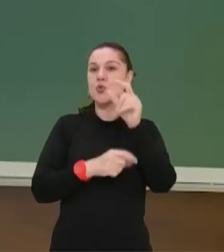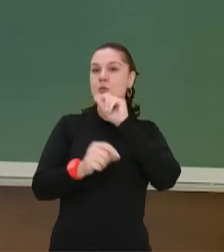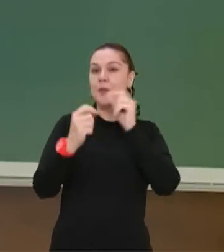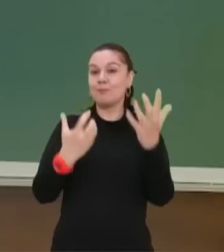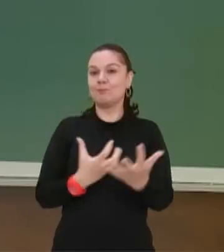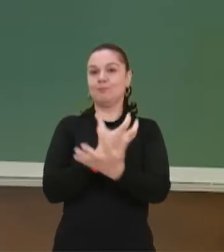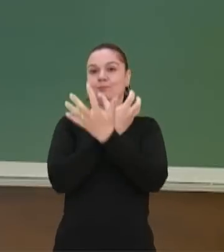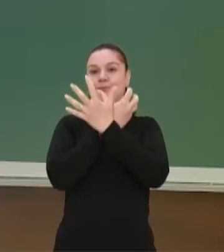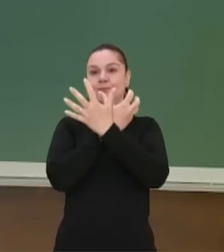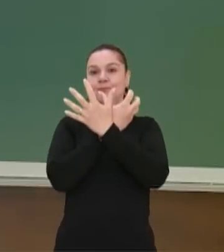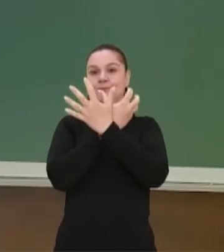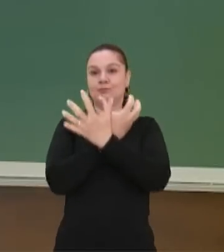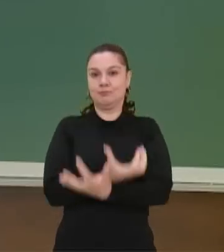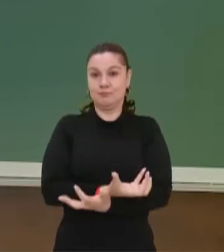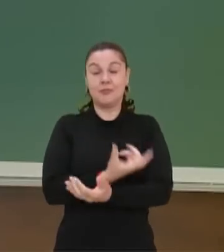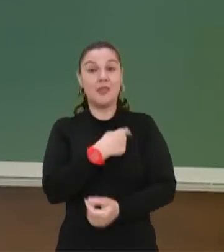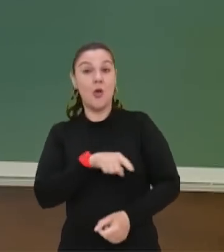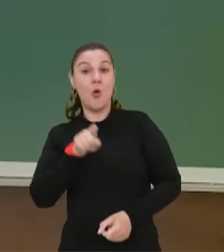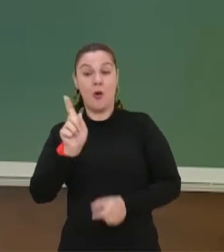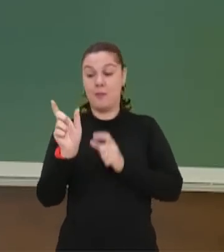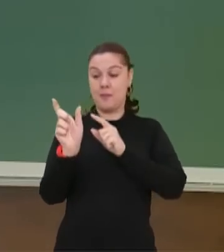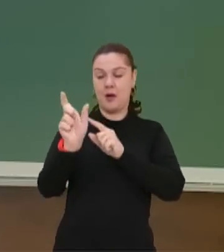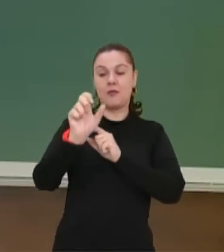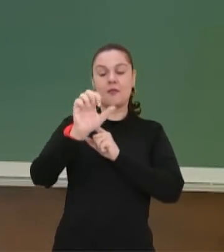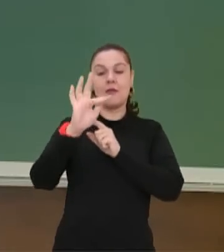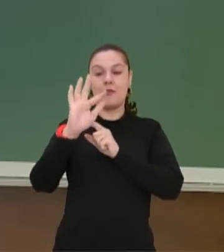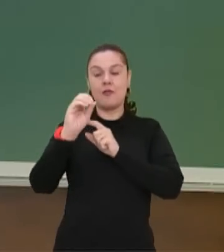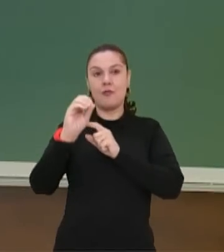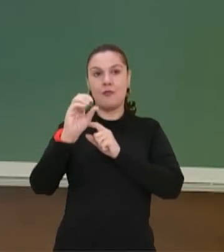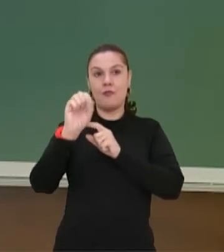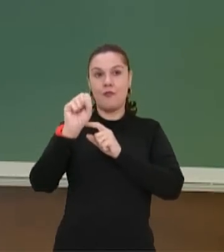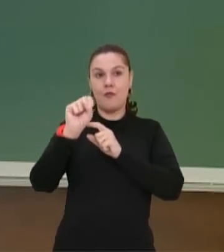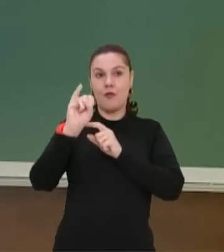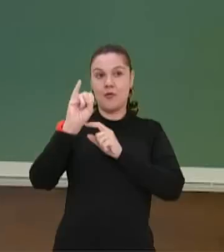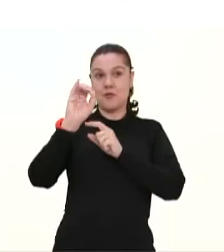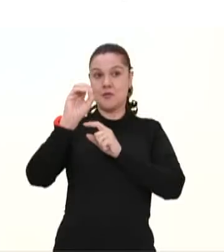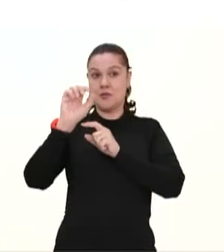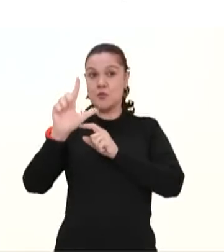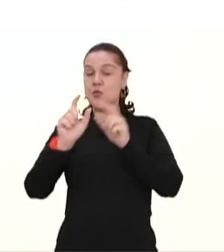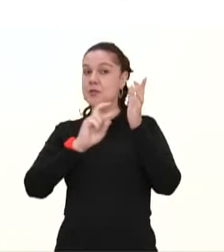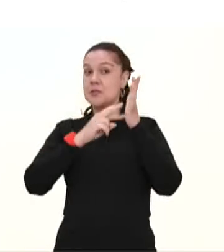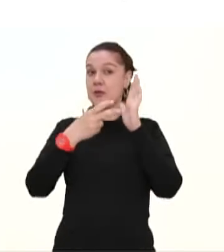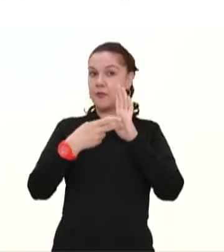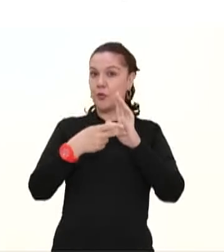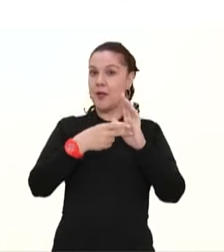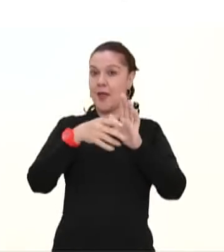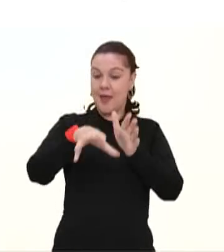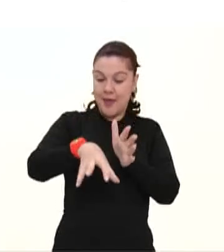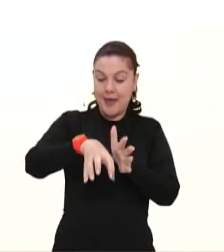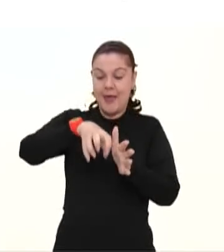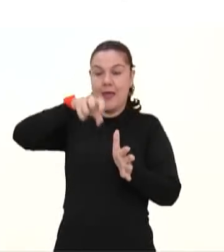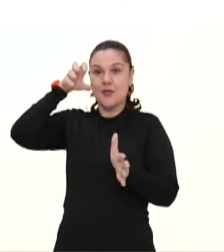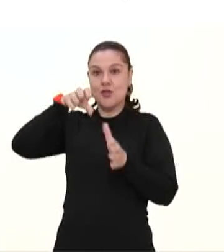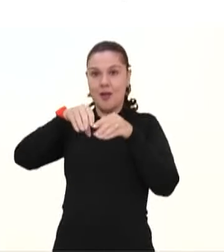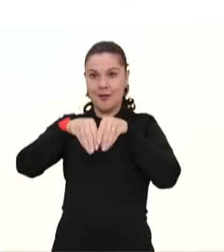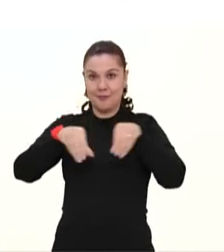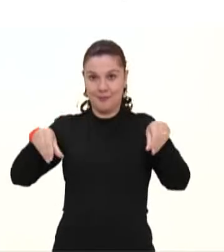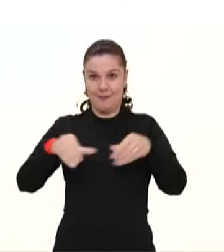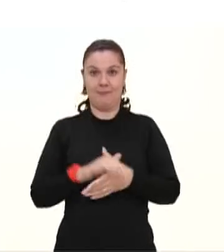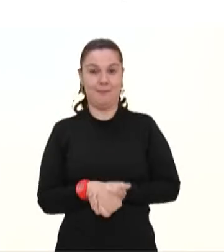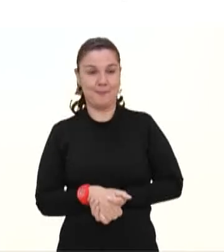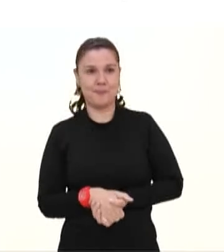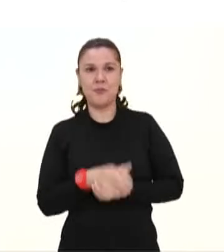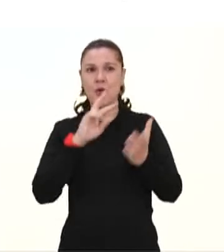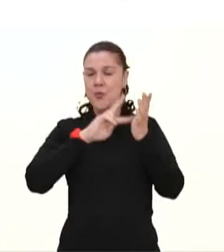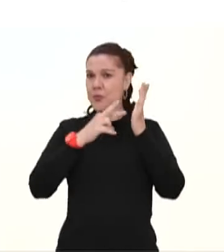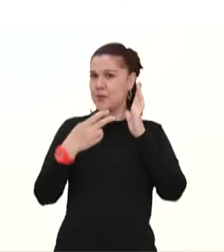são os fósseis? Vejam lá, ó. A palavra fóssil vem do latim, fossilis, que significa retirado da terra, tá bom? O